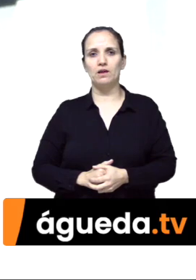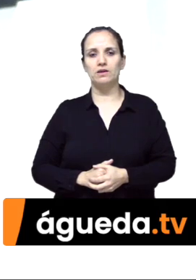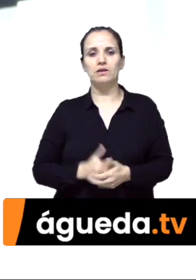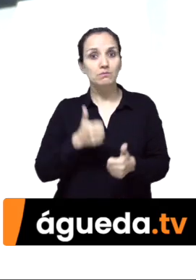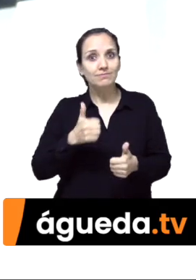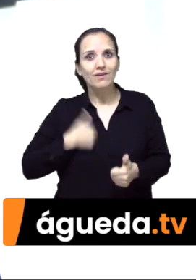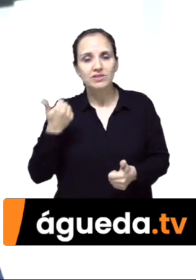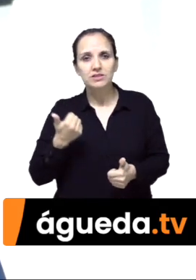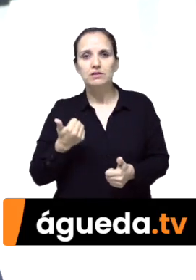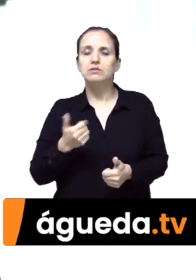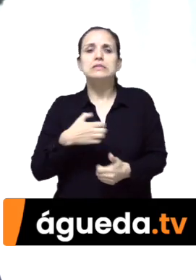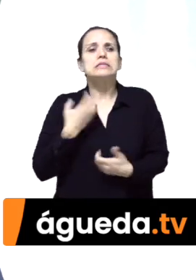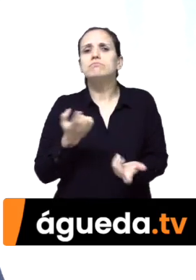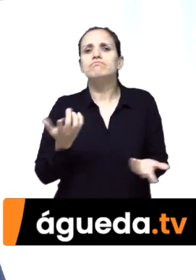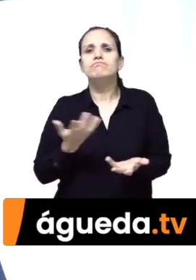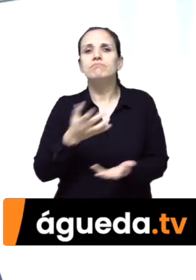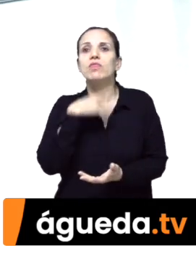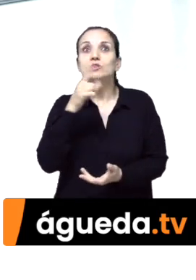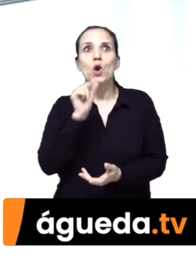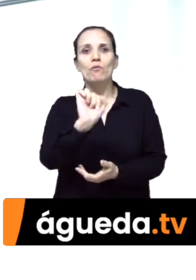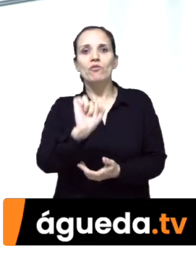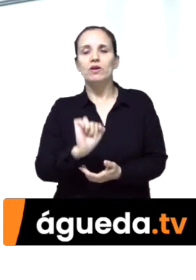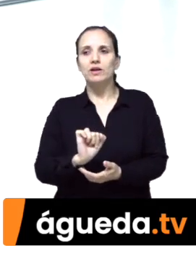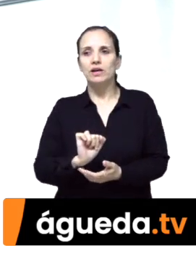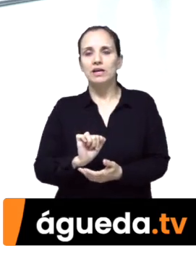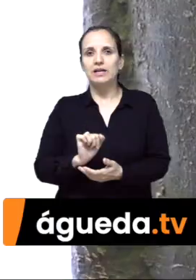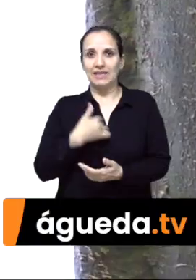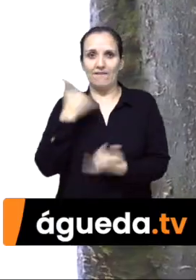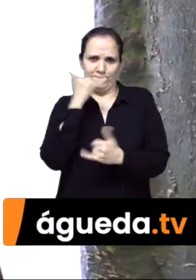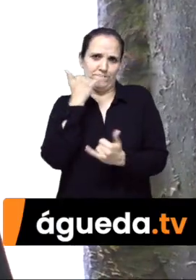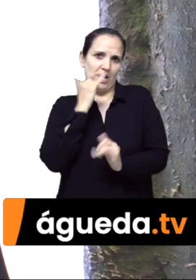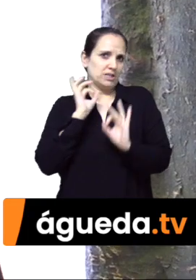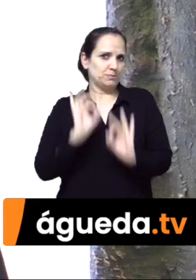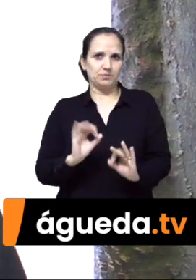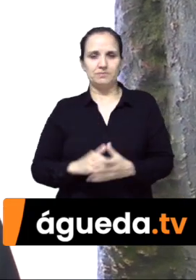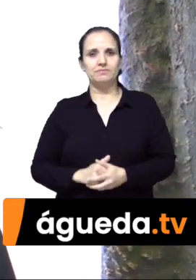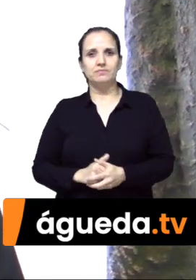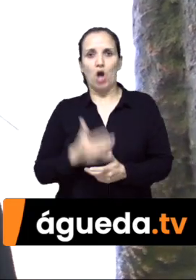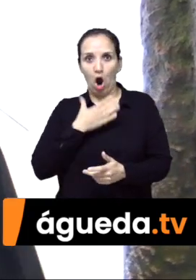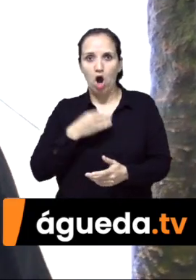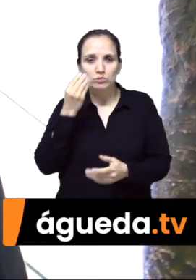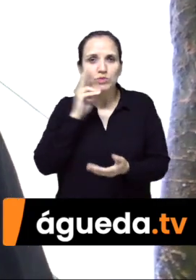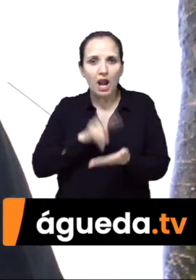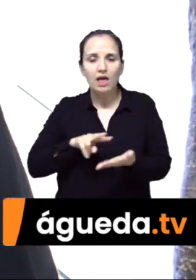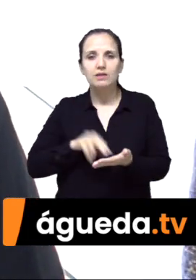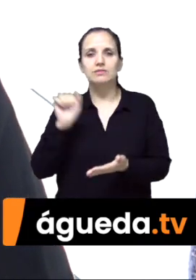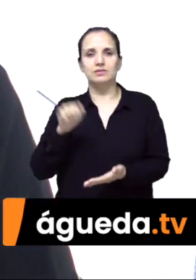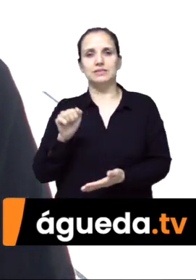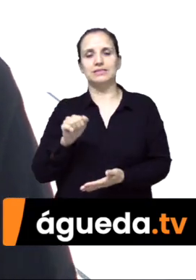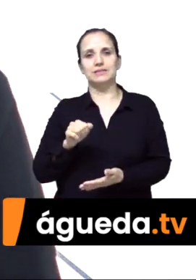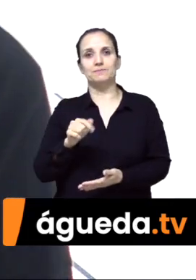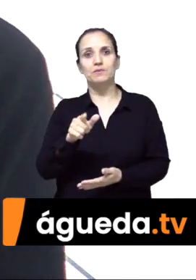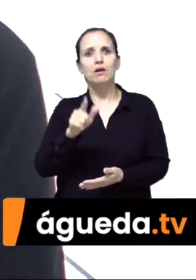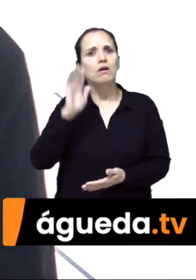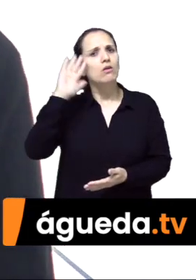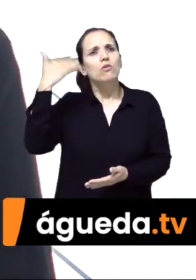Sim. É isso que queres fazer muito também, ler muito? Sim. Sinto-me muito feliz, eu quero muito ganhar,